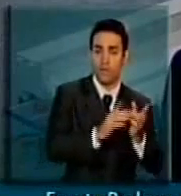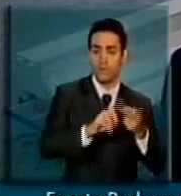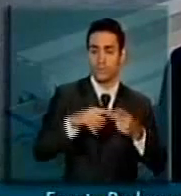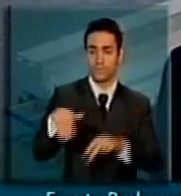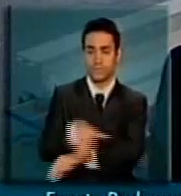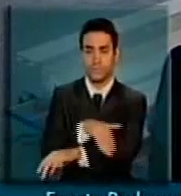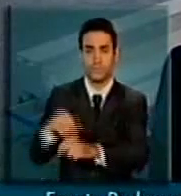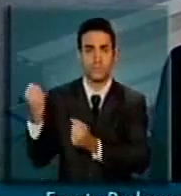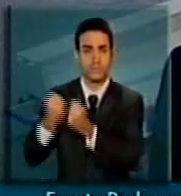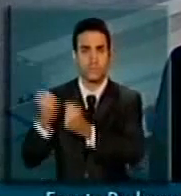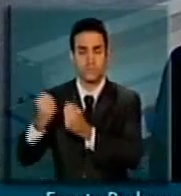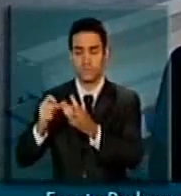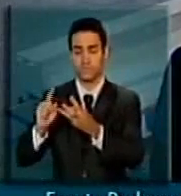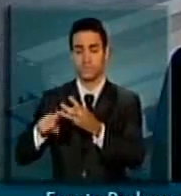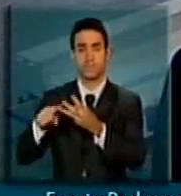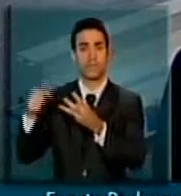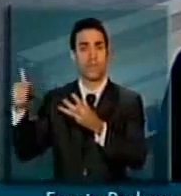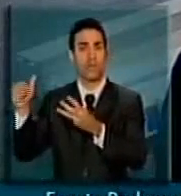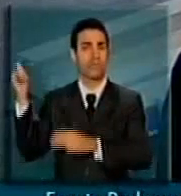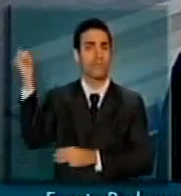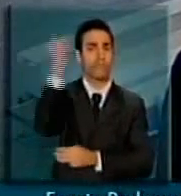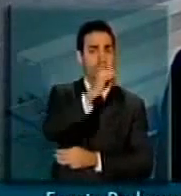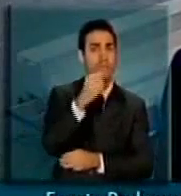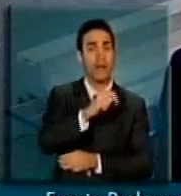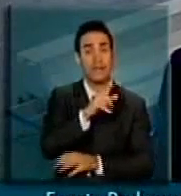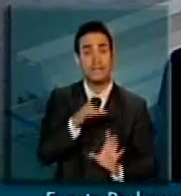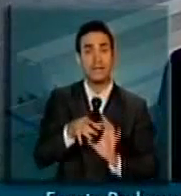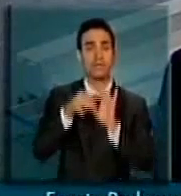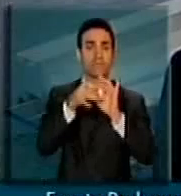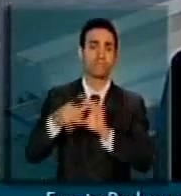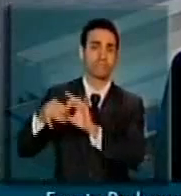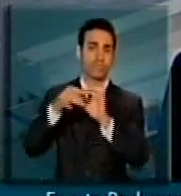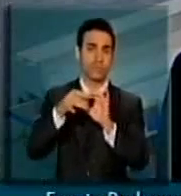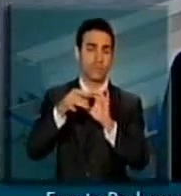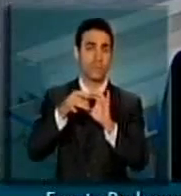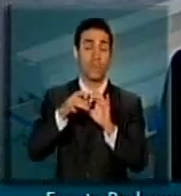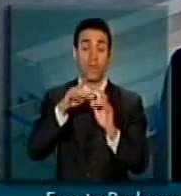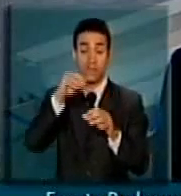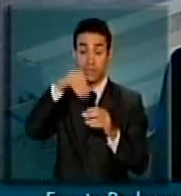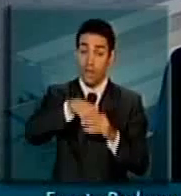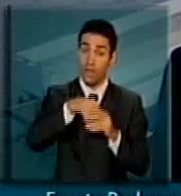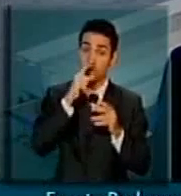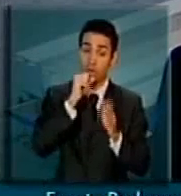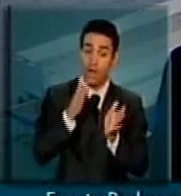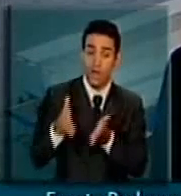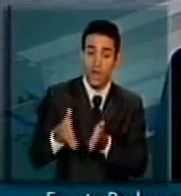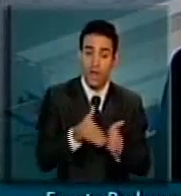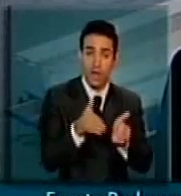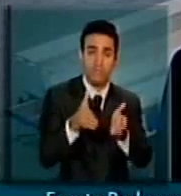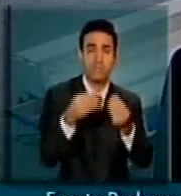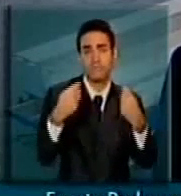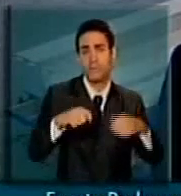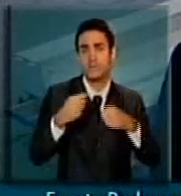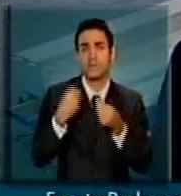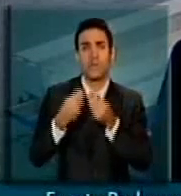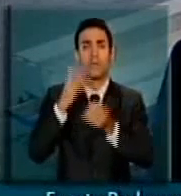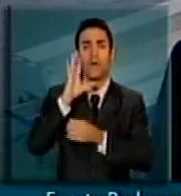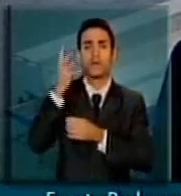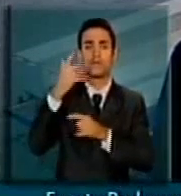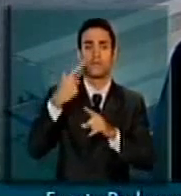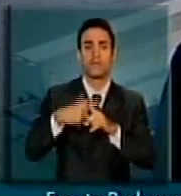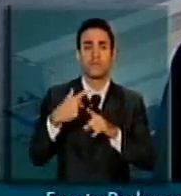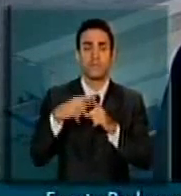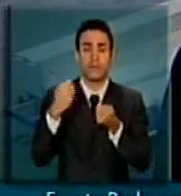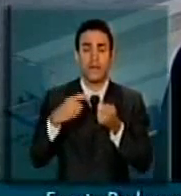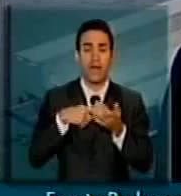questões são essenciais para o setor aquaviário. Nas hidrovias, por exemplo, temos que encontrar uma solução que viabilize as